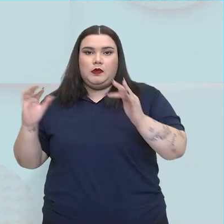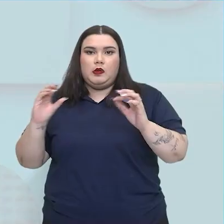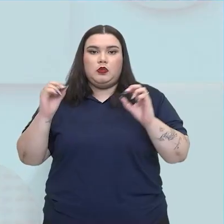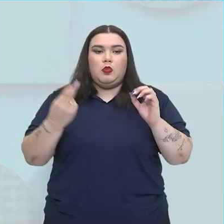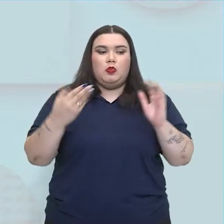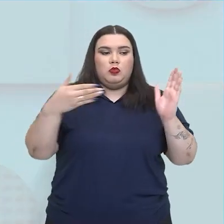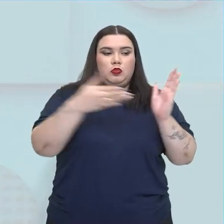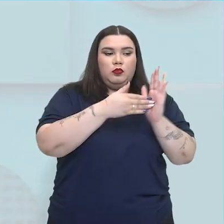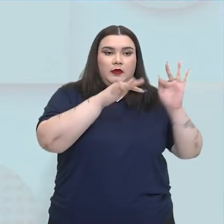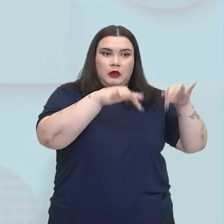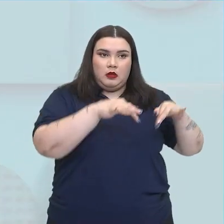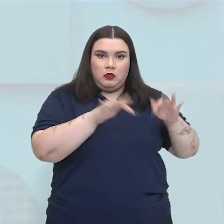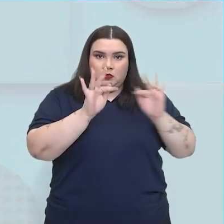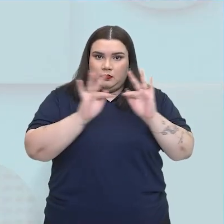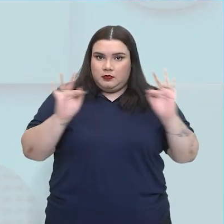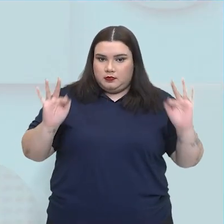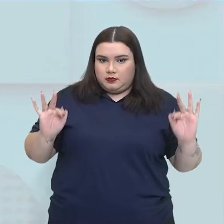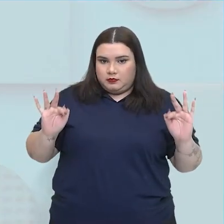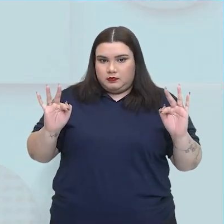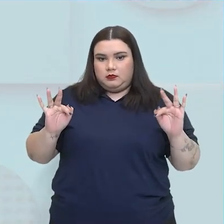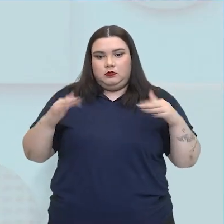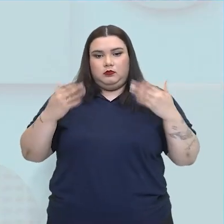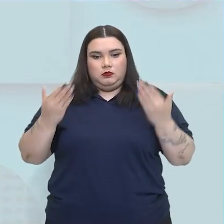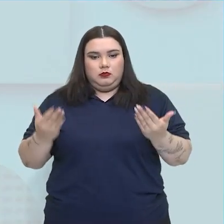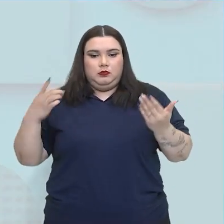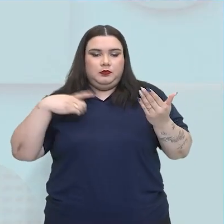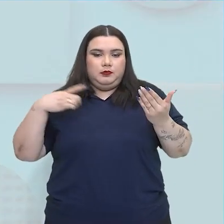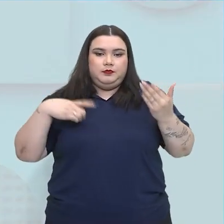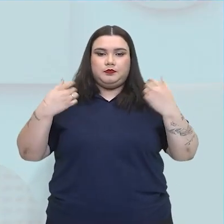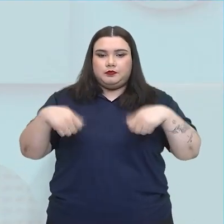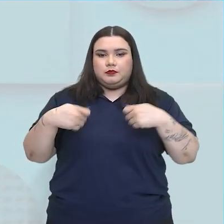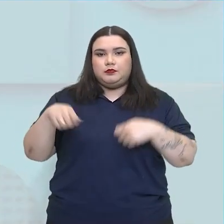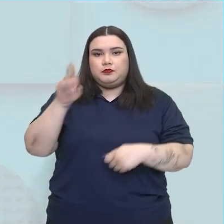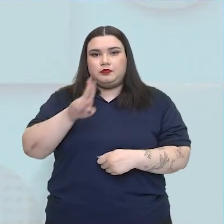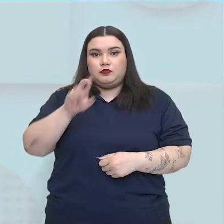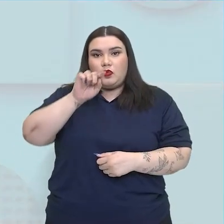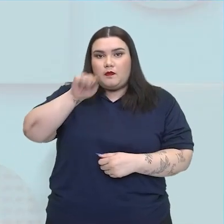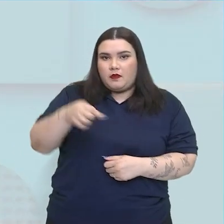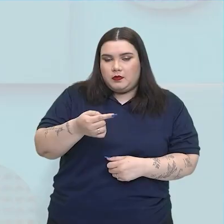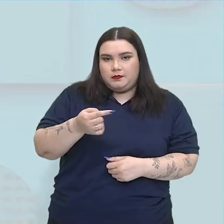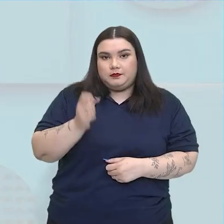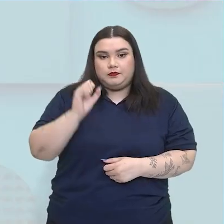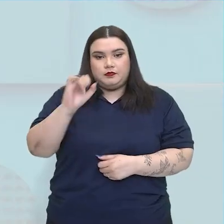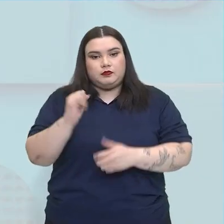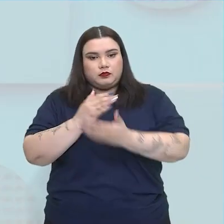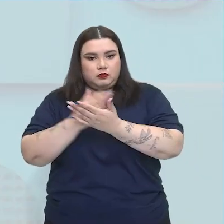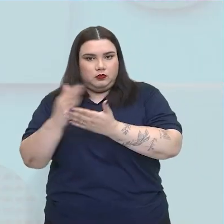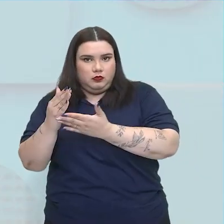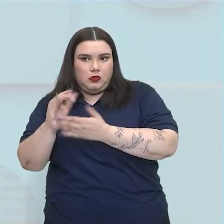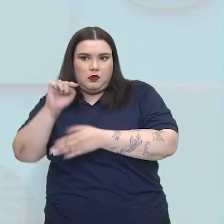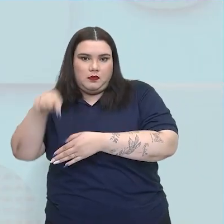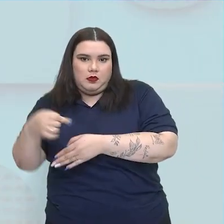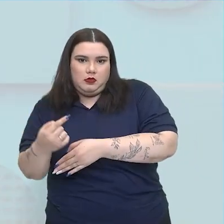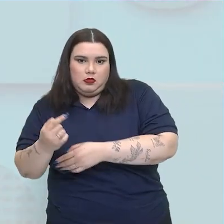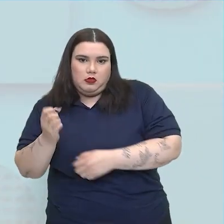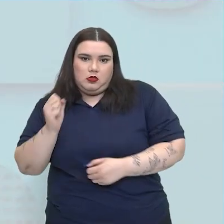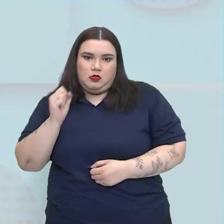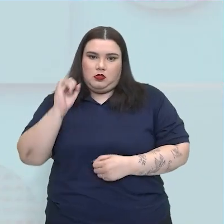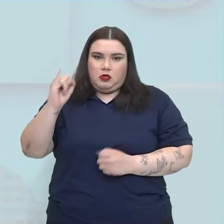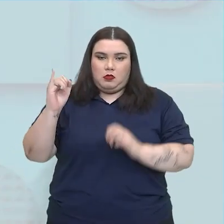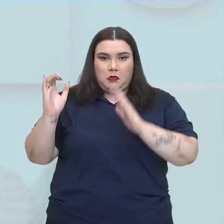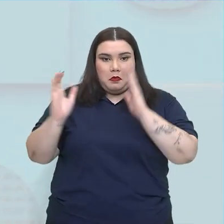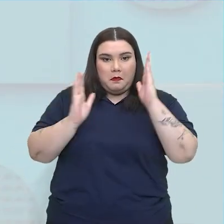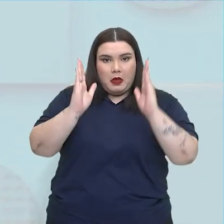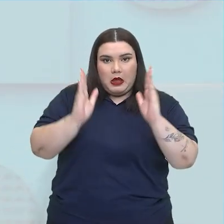intercalado da frase, ele vai exigir o uso da vírgula. Se estiver no início, uma vírgula. Se estiver